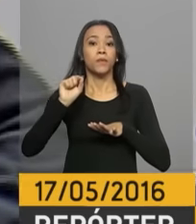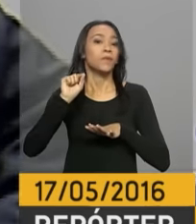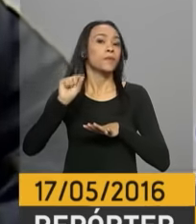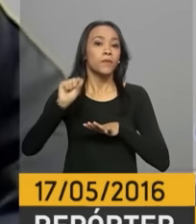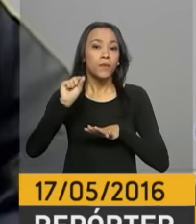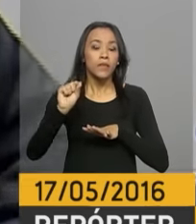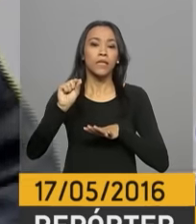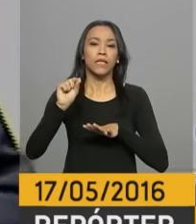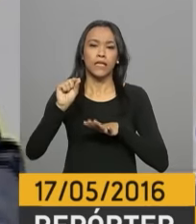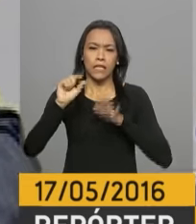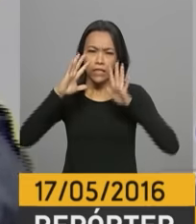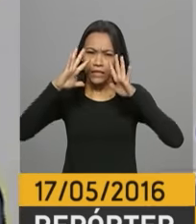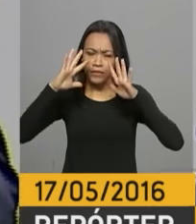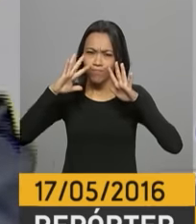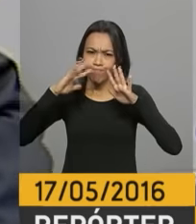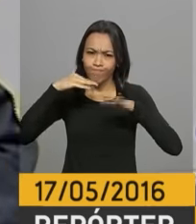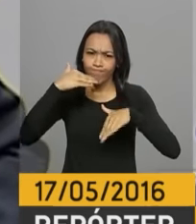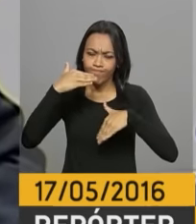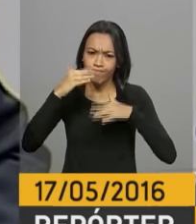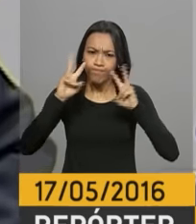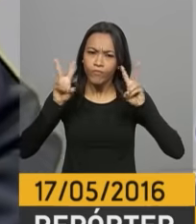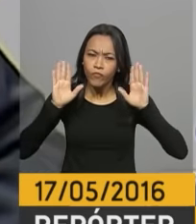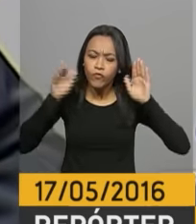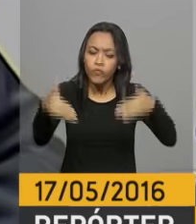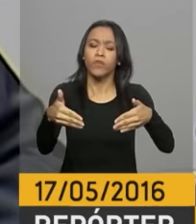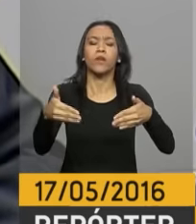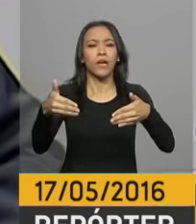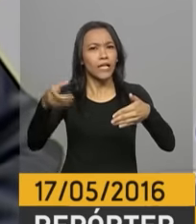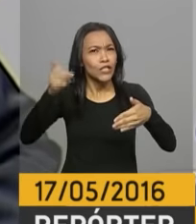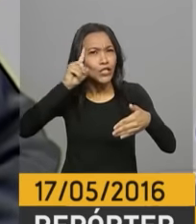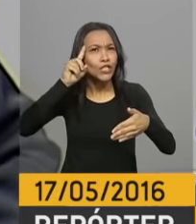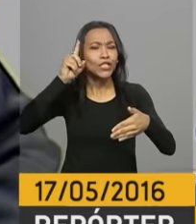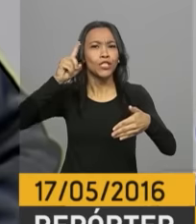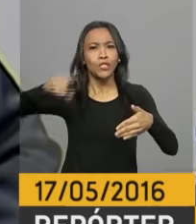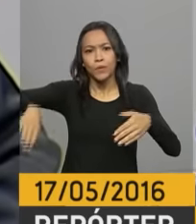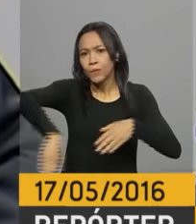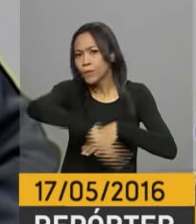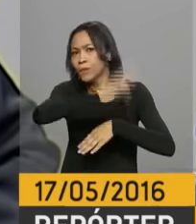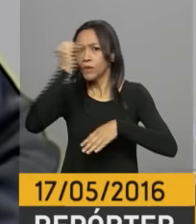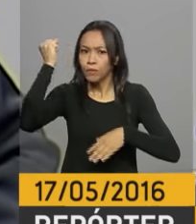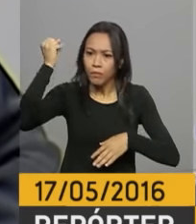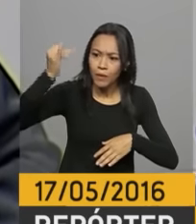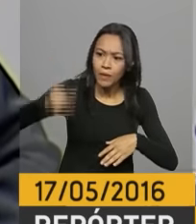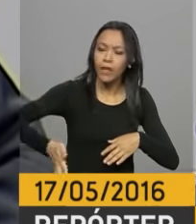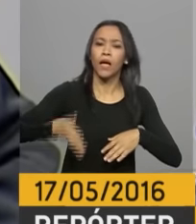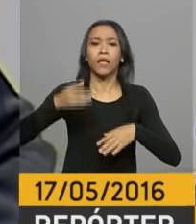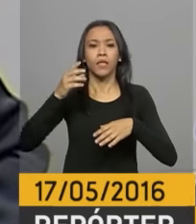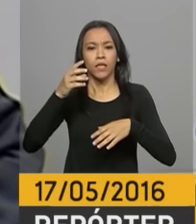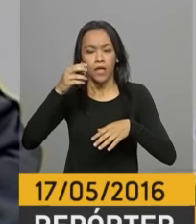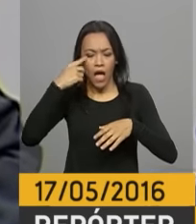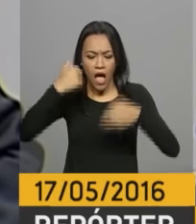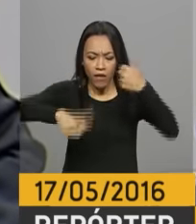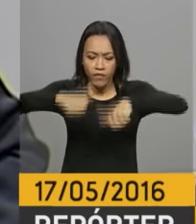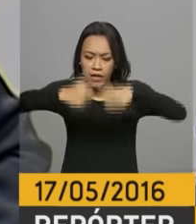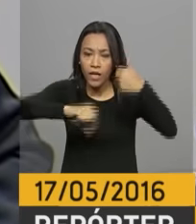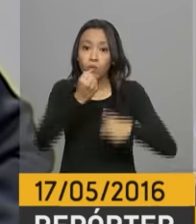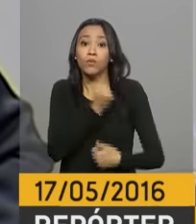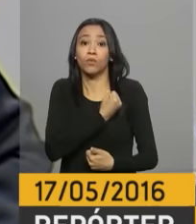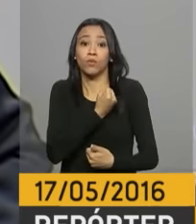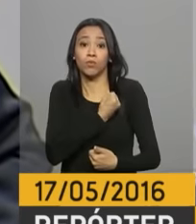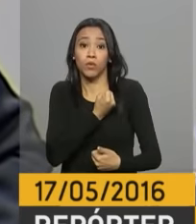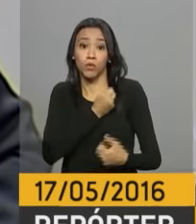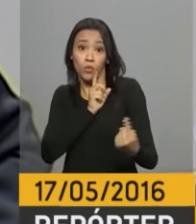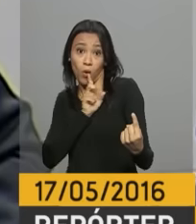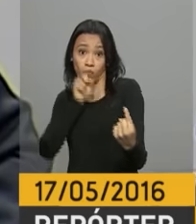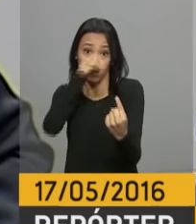exatamente no dedicado de noite a revisar os números atuais, porque a questão da meta, em primeiro lugar,